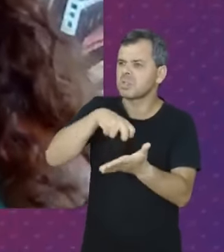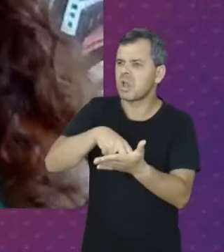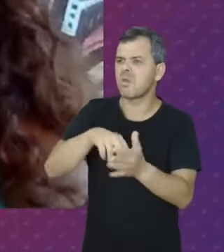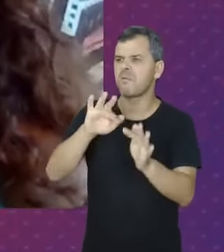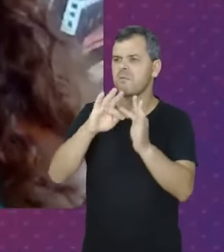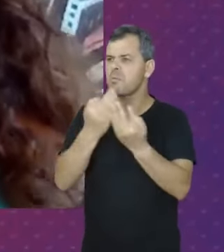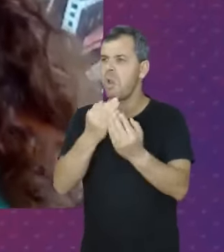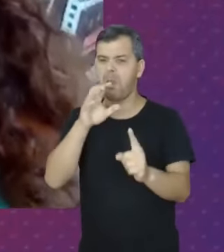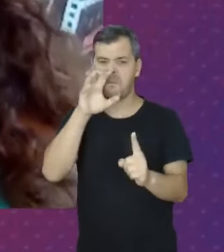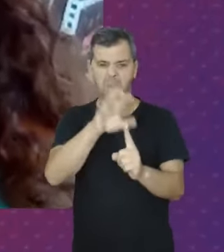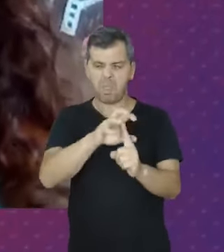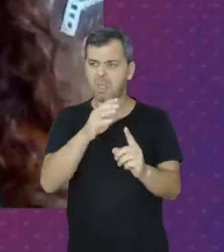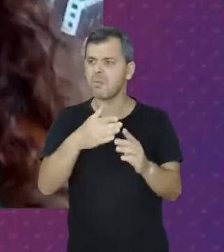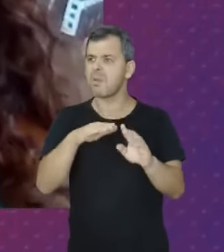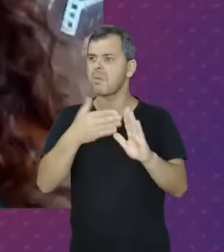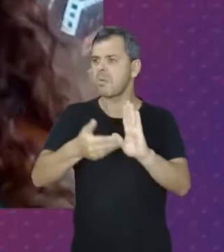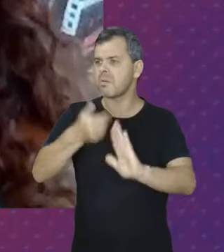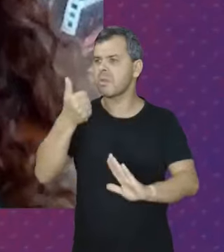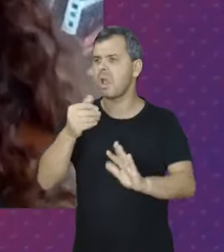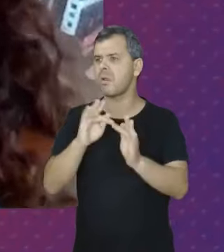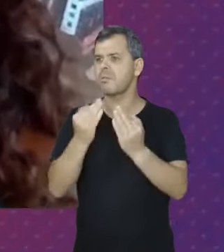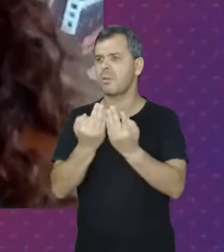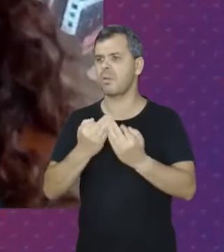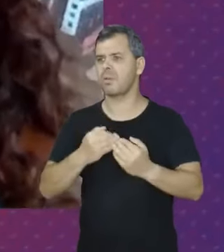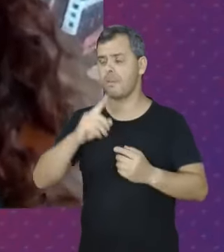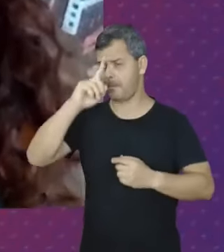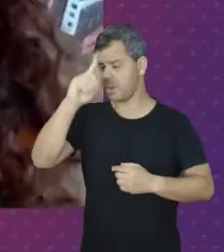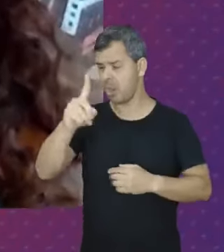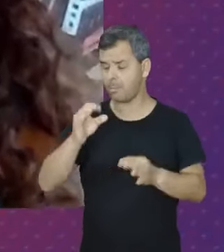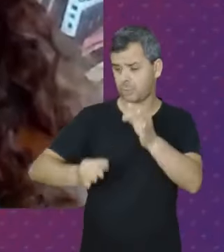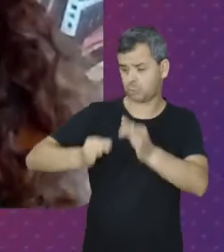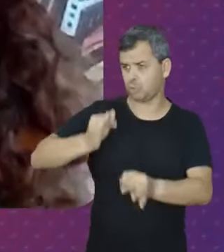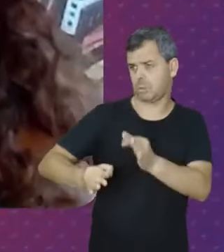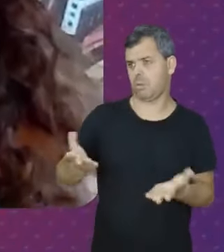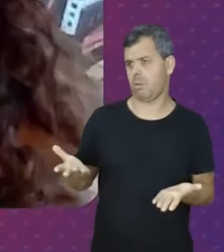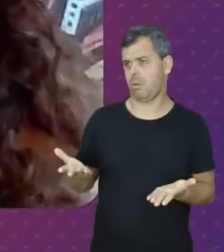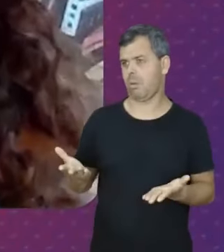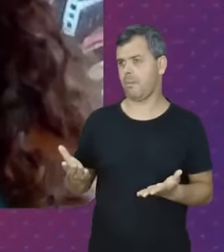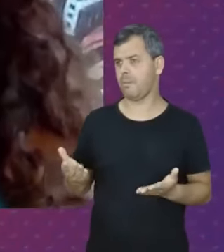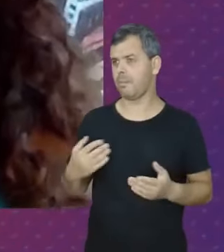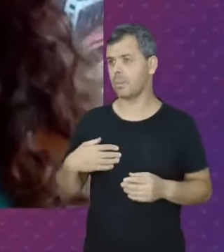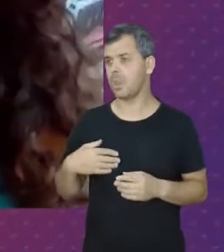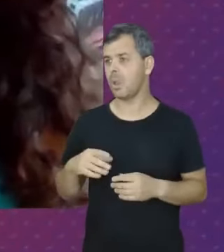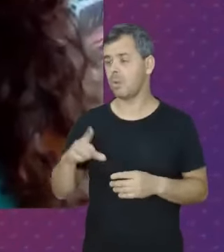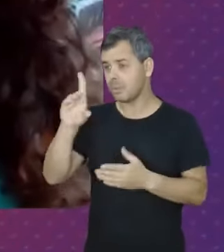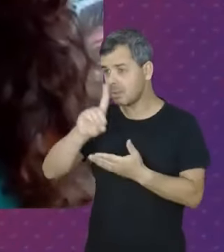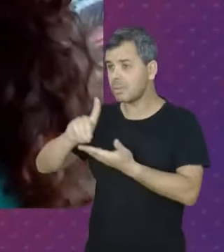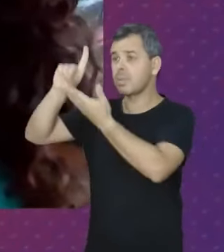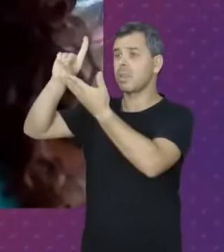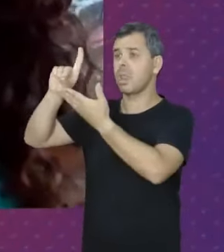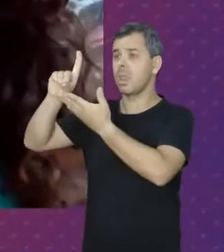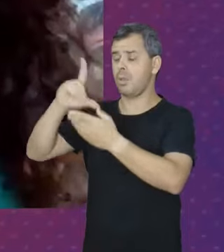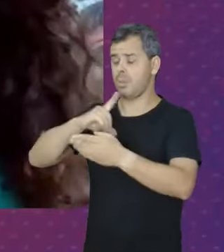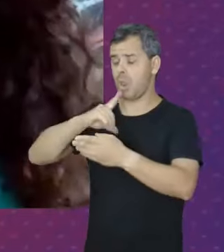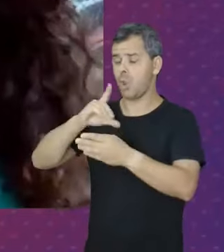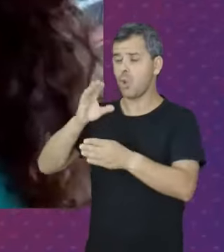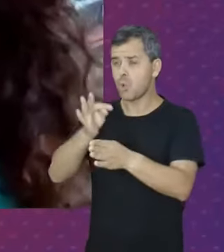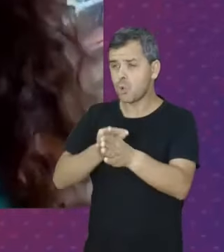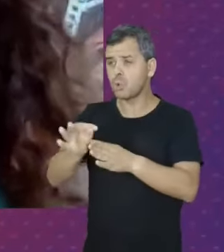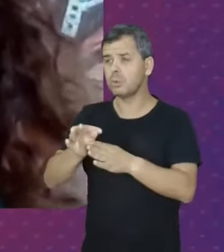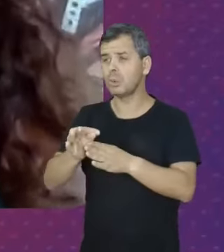ameaçando família que vai mandar para o juiz, qualquer coisa vai mandar para o juiz. Então, oxalá que a gente tenha um conselho que